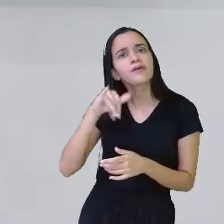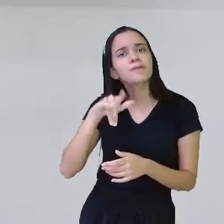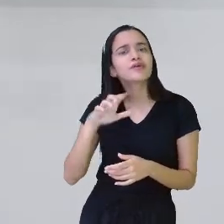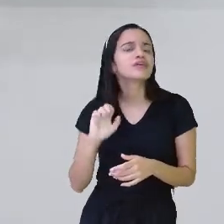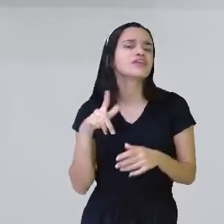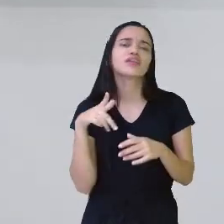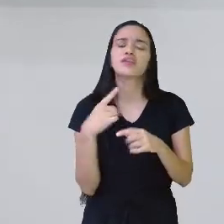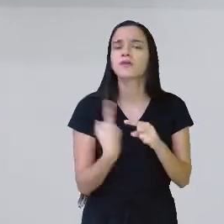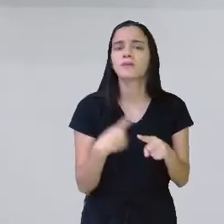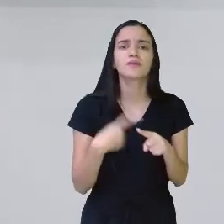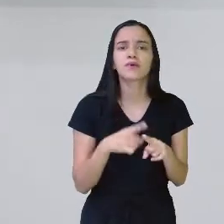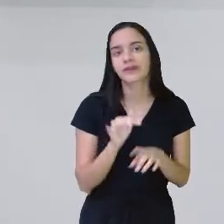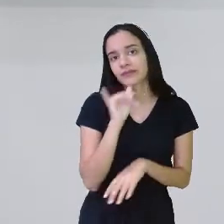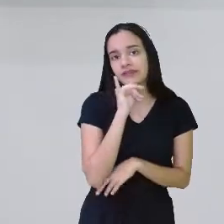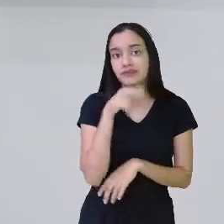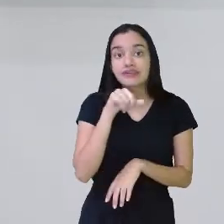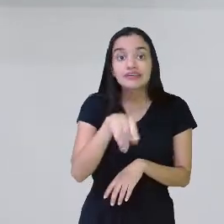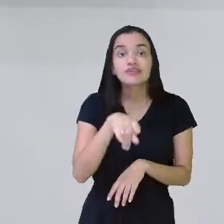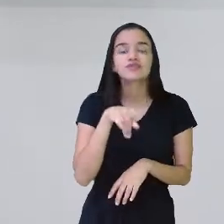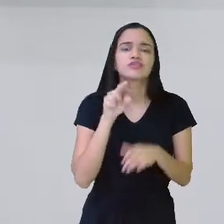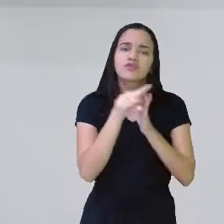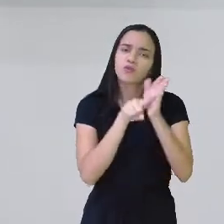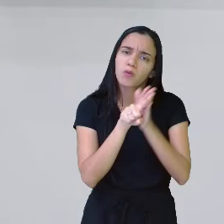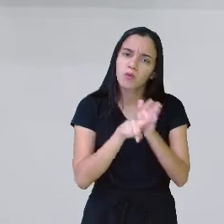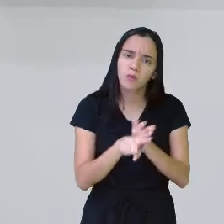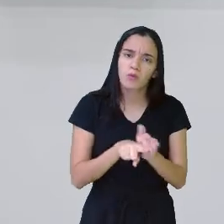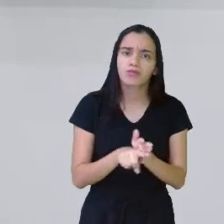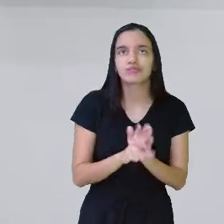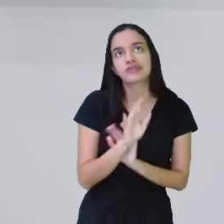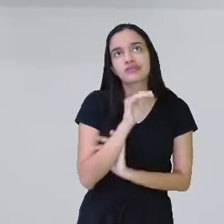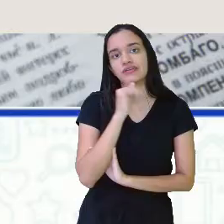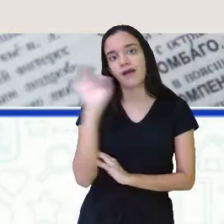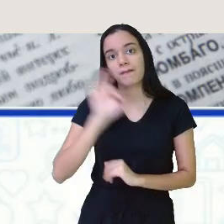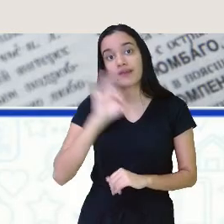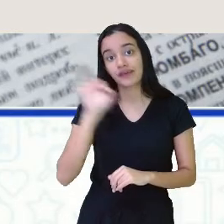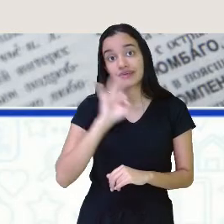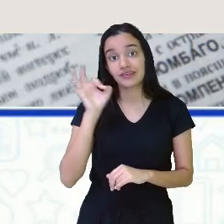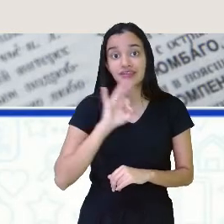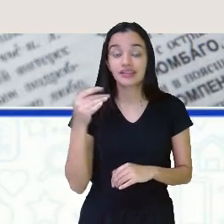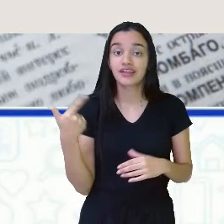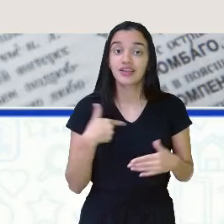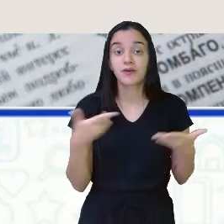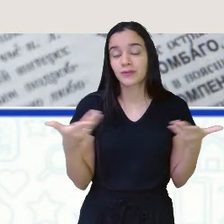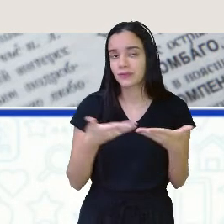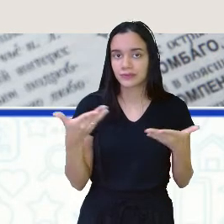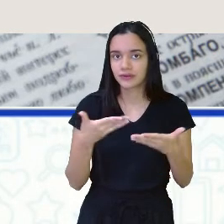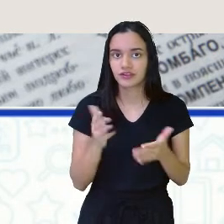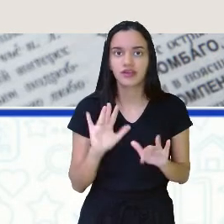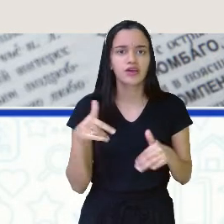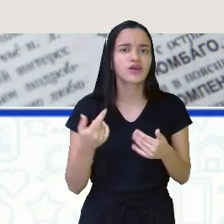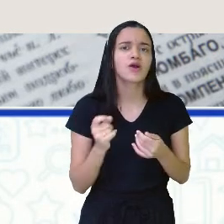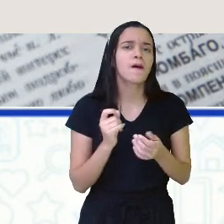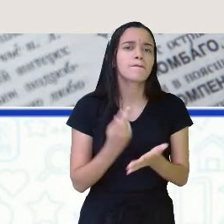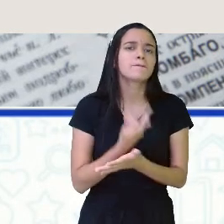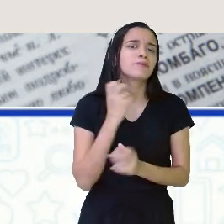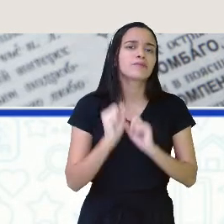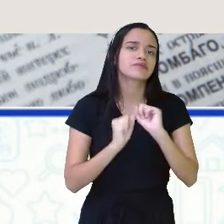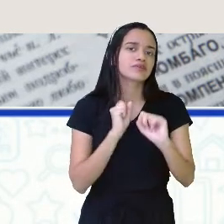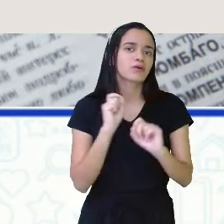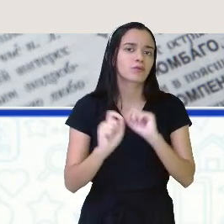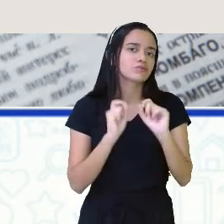quê? Porque, por exemplo, se vocês forem consultar um dado que não está atualizado, o que pode